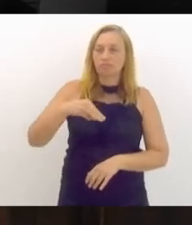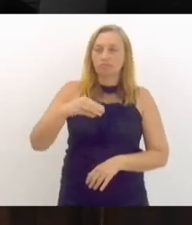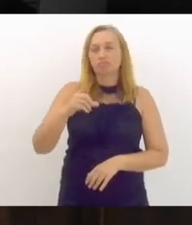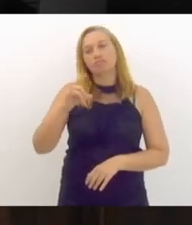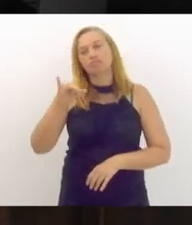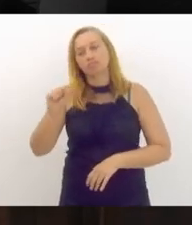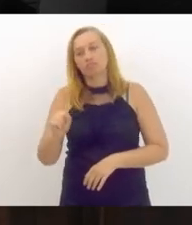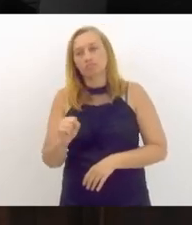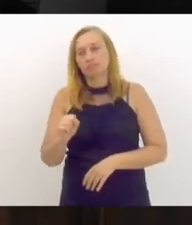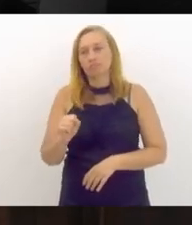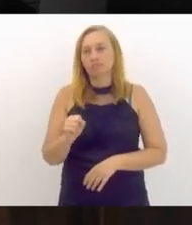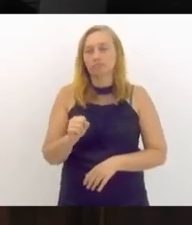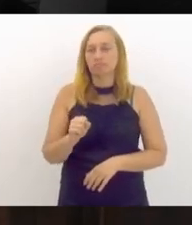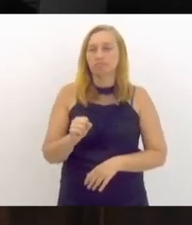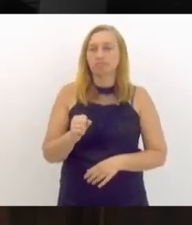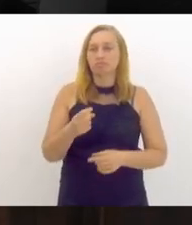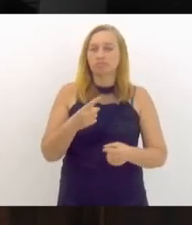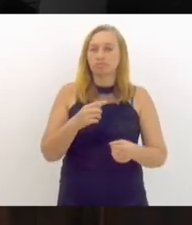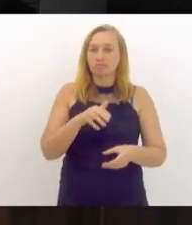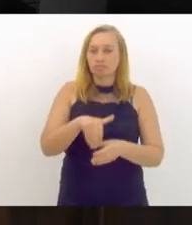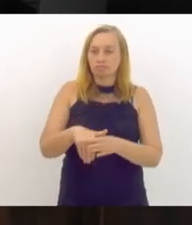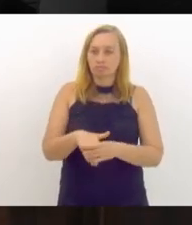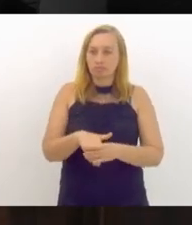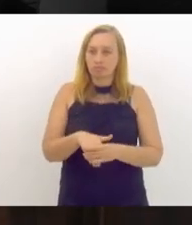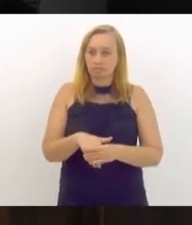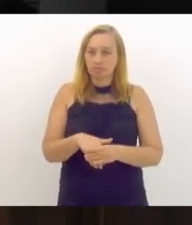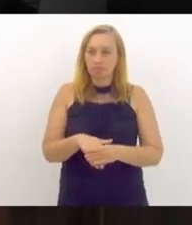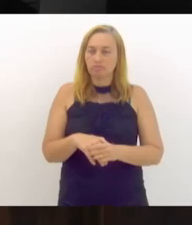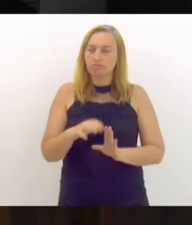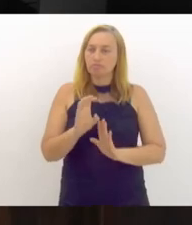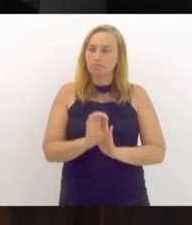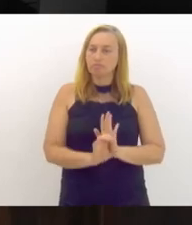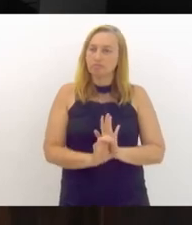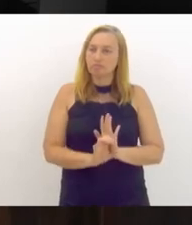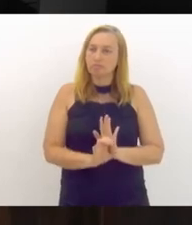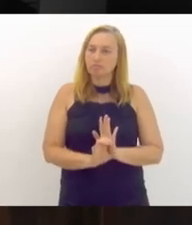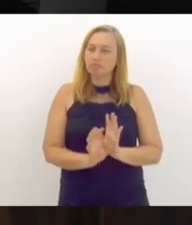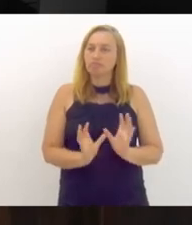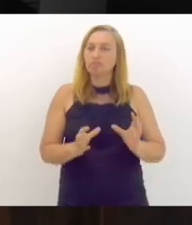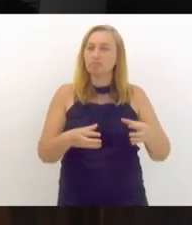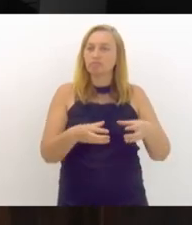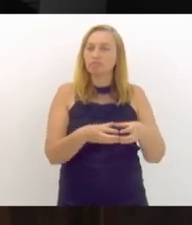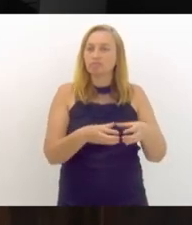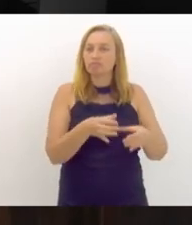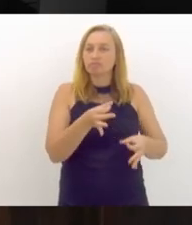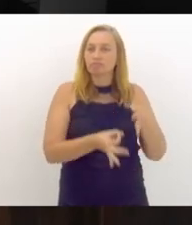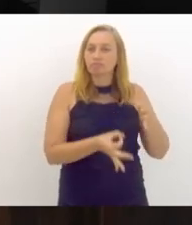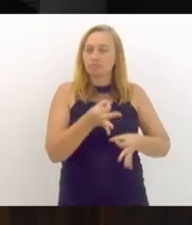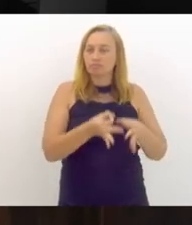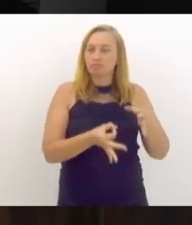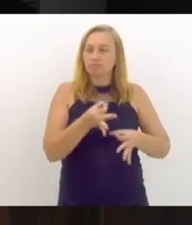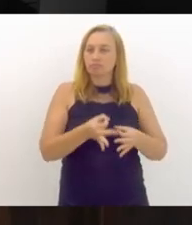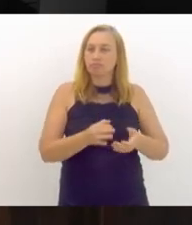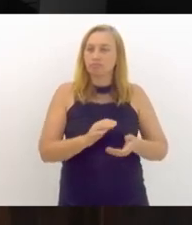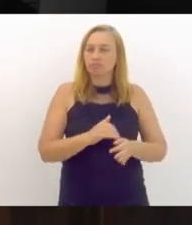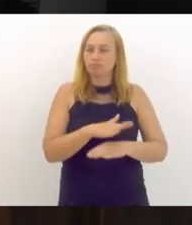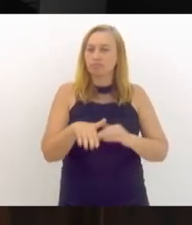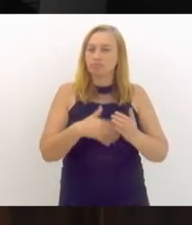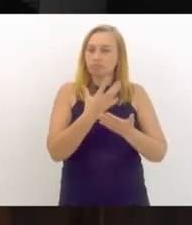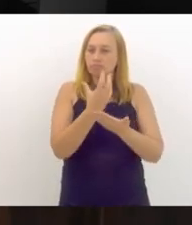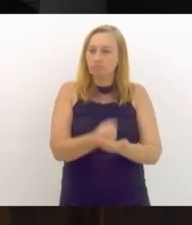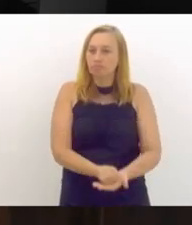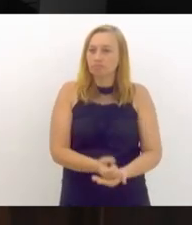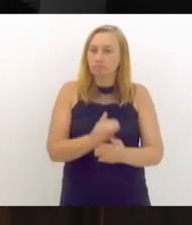Em votação, a emenda da Comissão de Constituição e Justiça. Senhores que